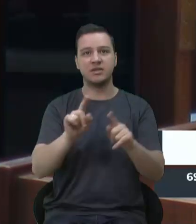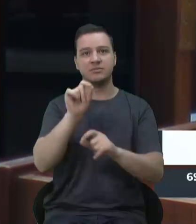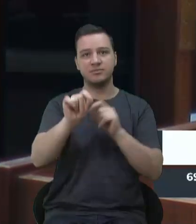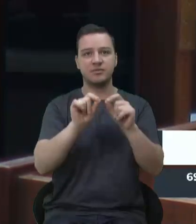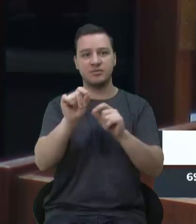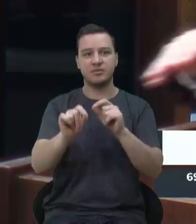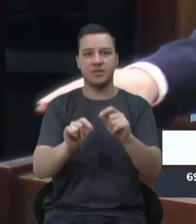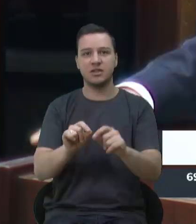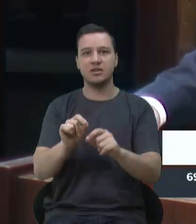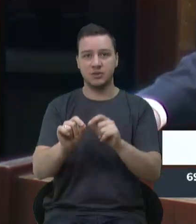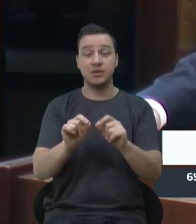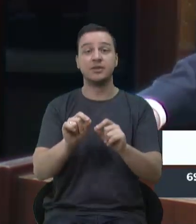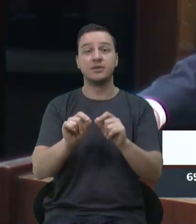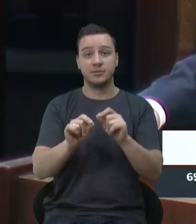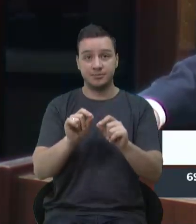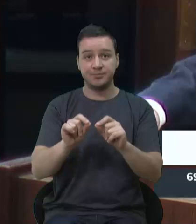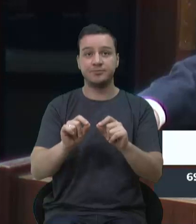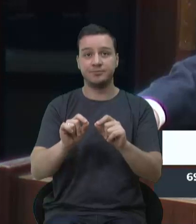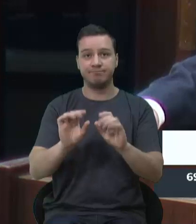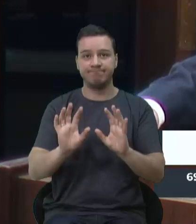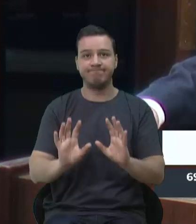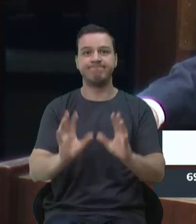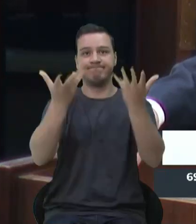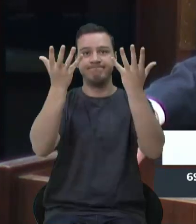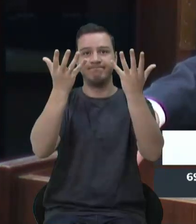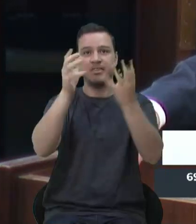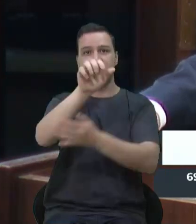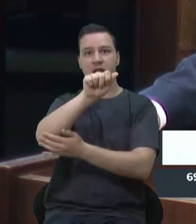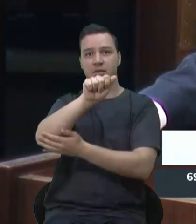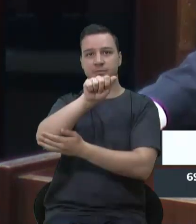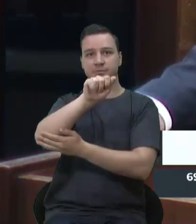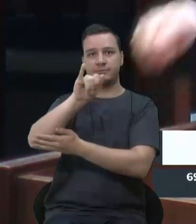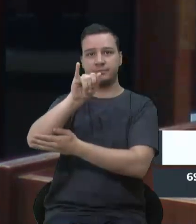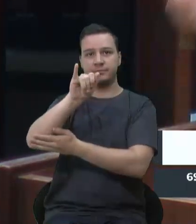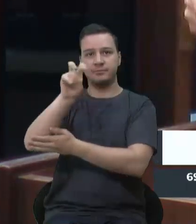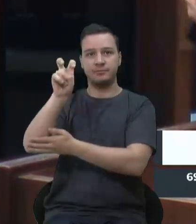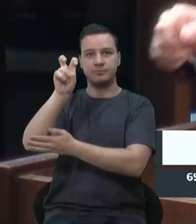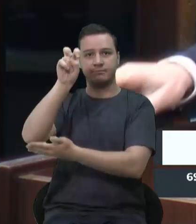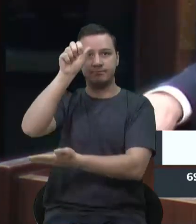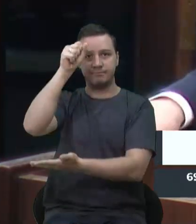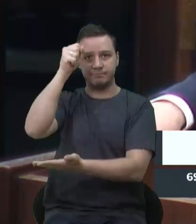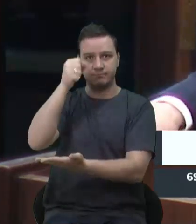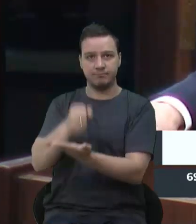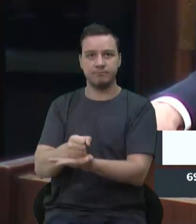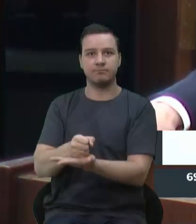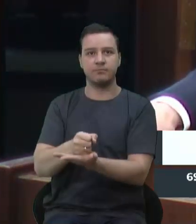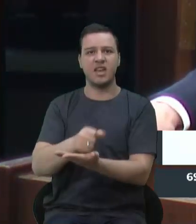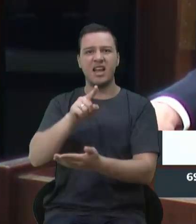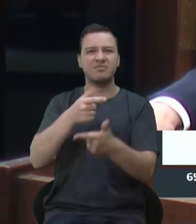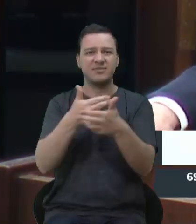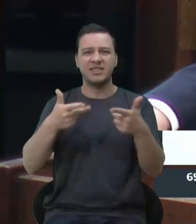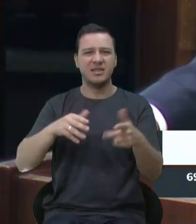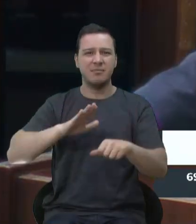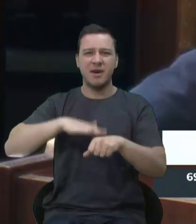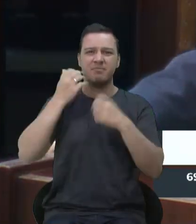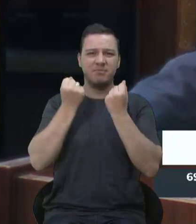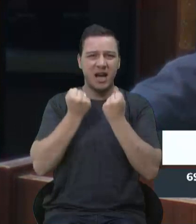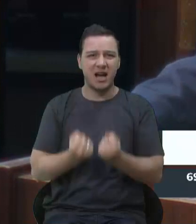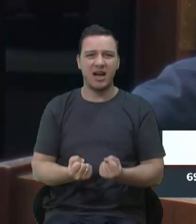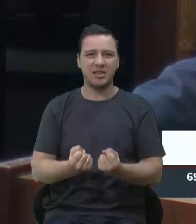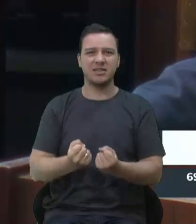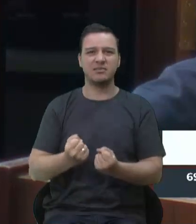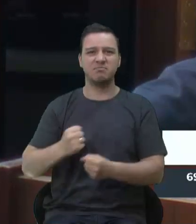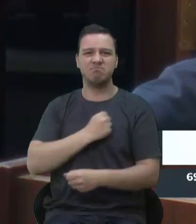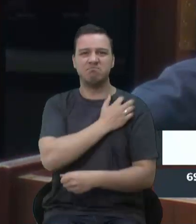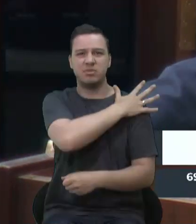deflagrou o AI-5, o ato institucional número 5, que foi o ato mais duro da ditadura que se abatia sobre a